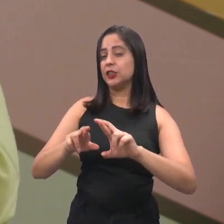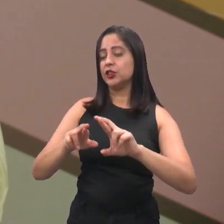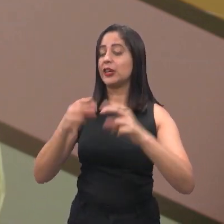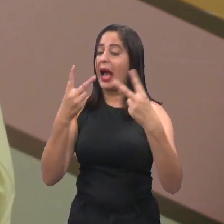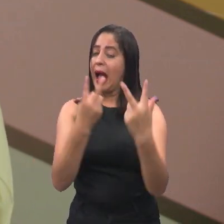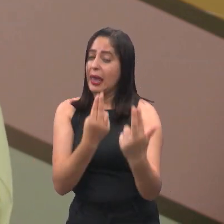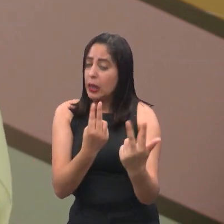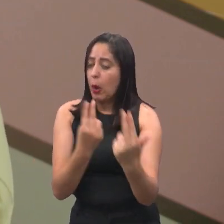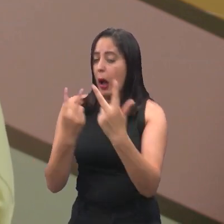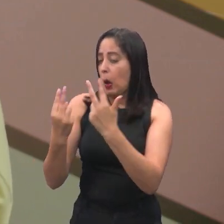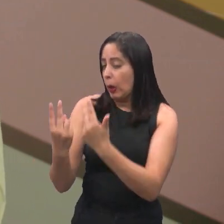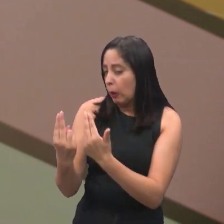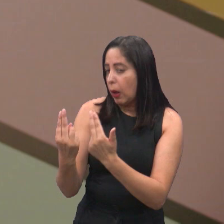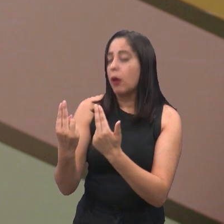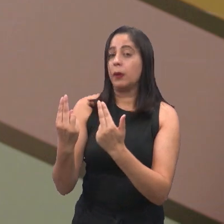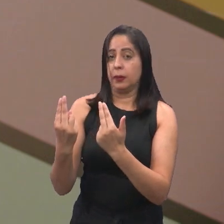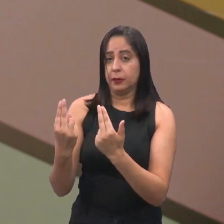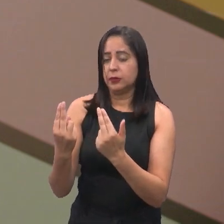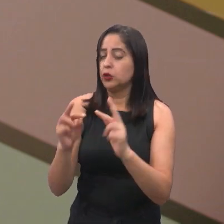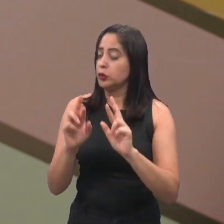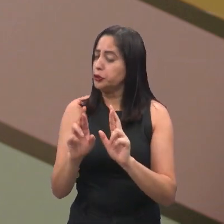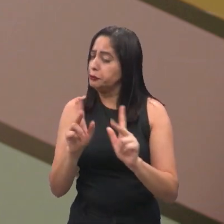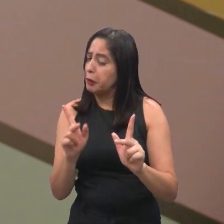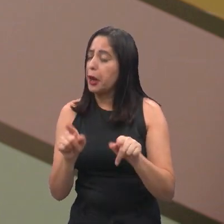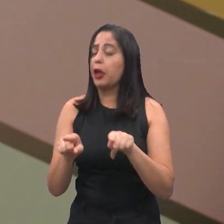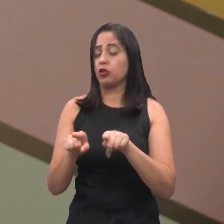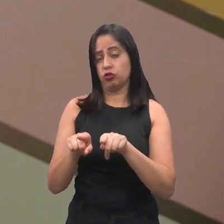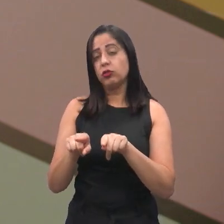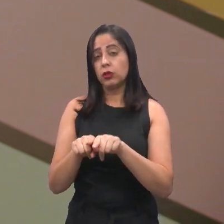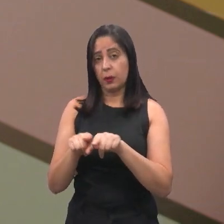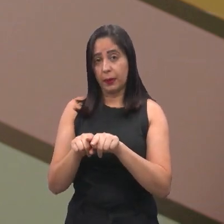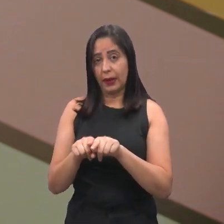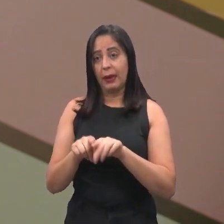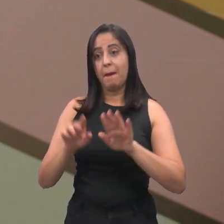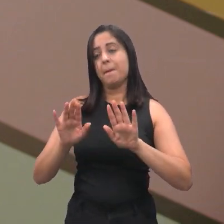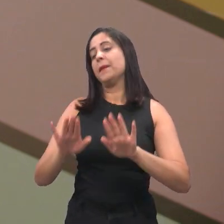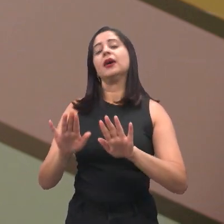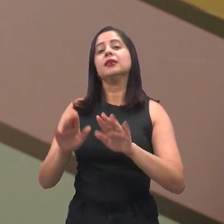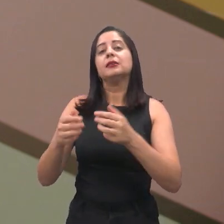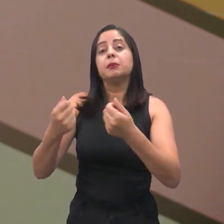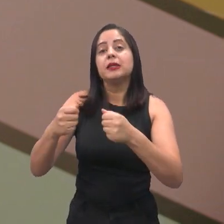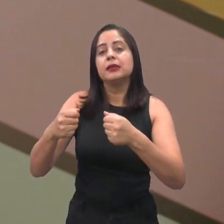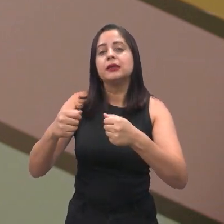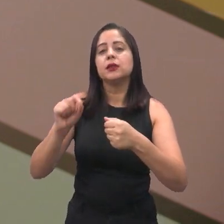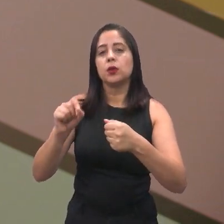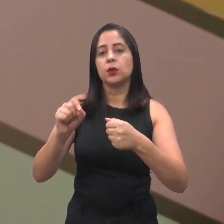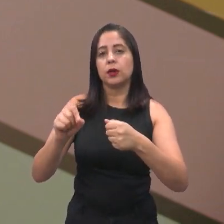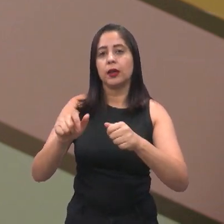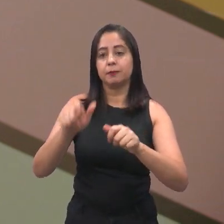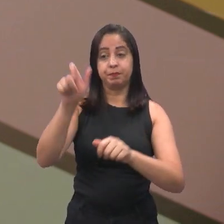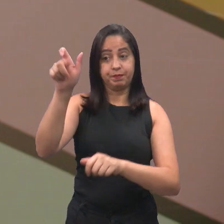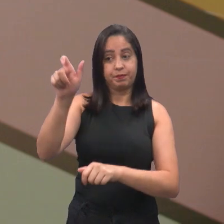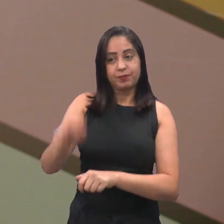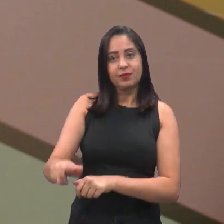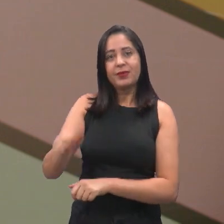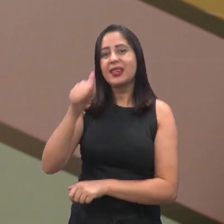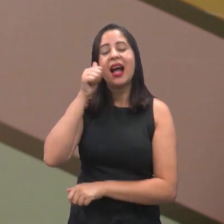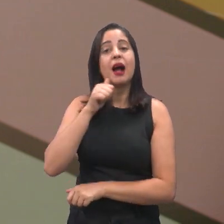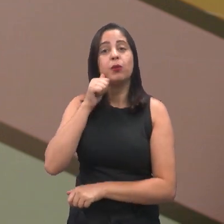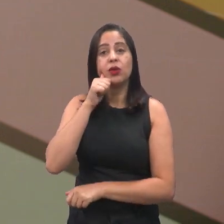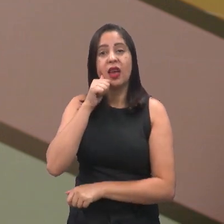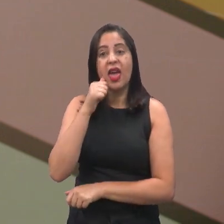não tem essa diferenciação. O que é importante a gente considerar nesse momento é que a mulher ela não faz só uma